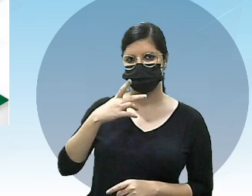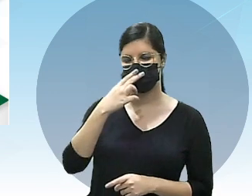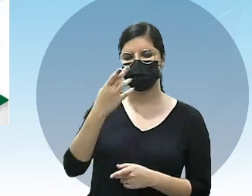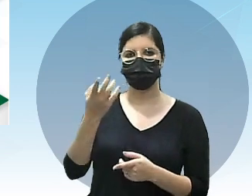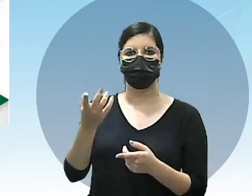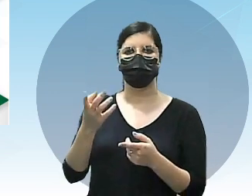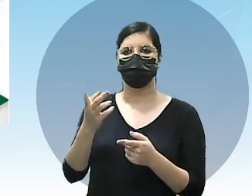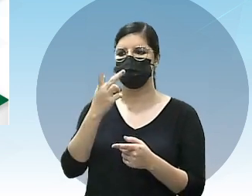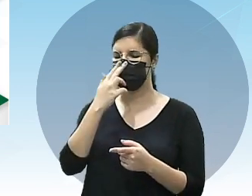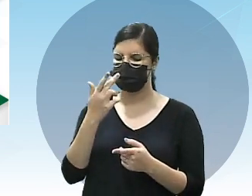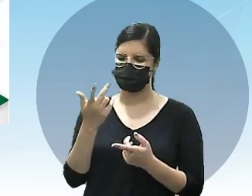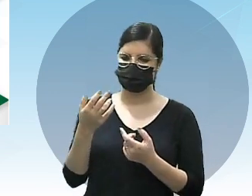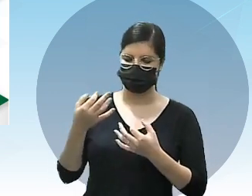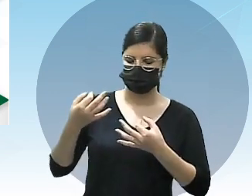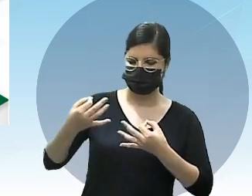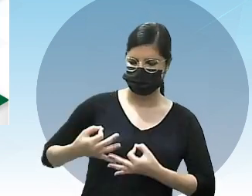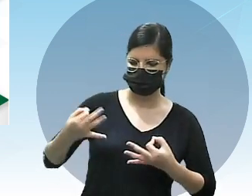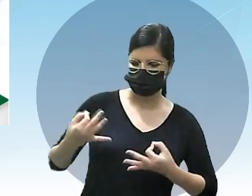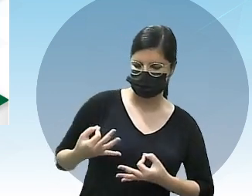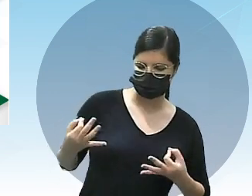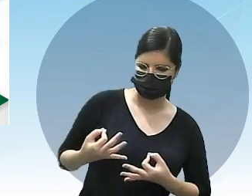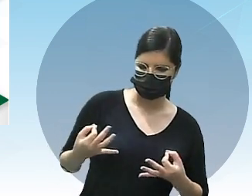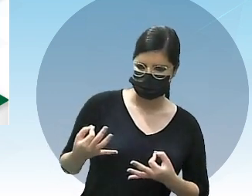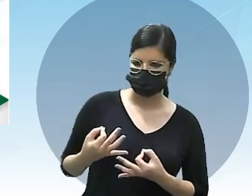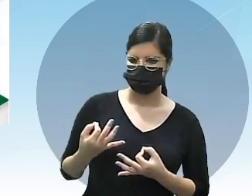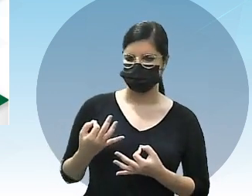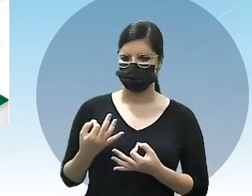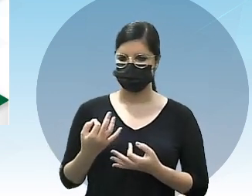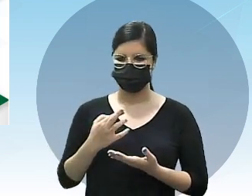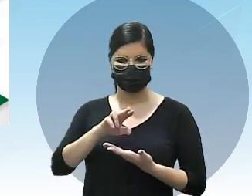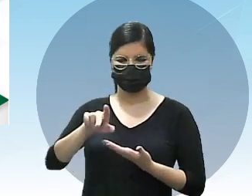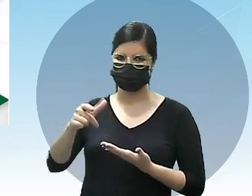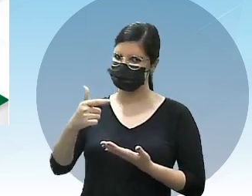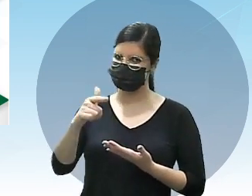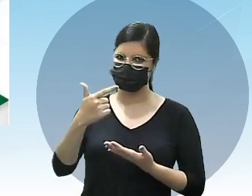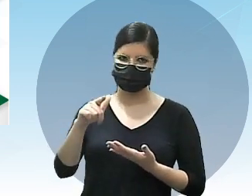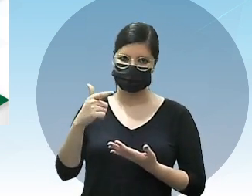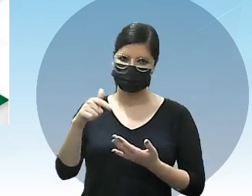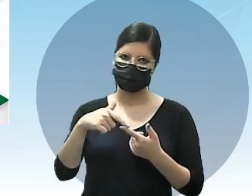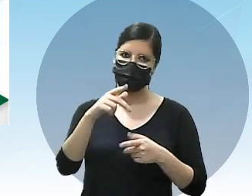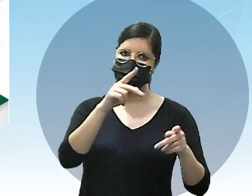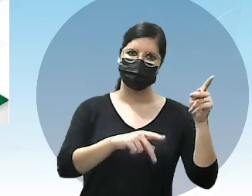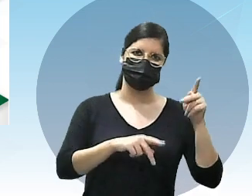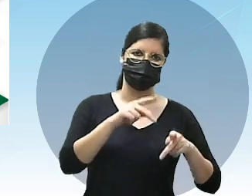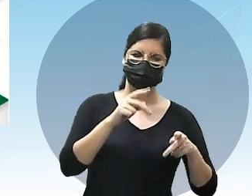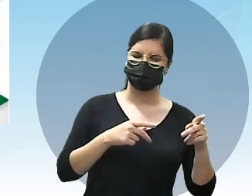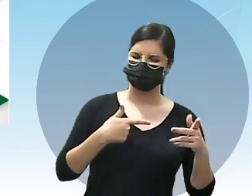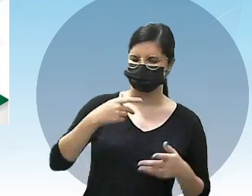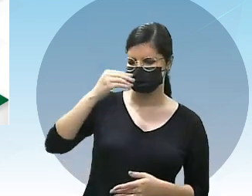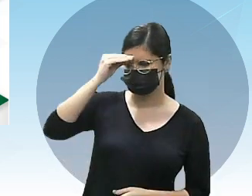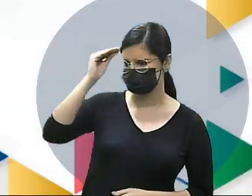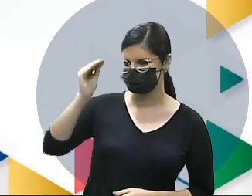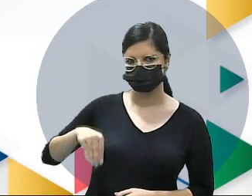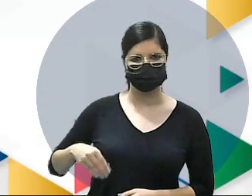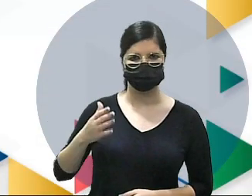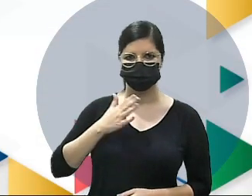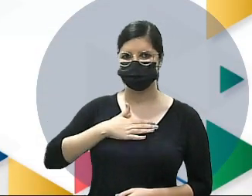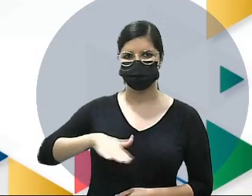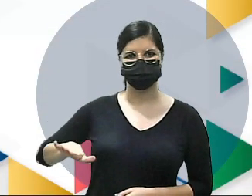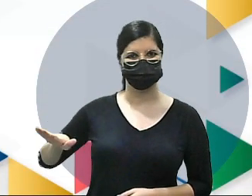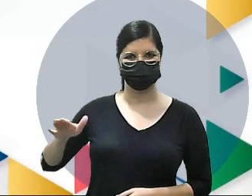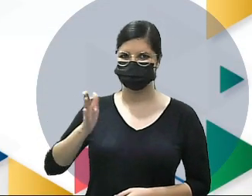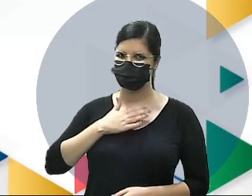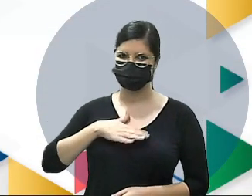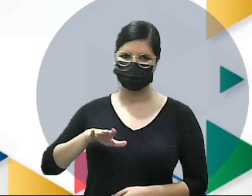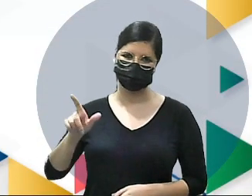ficou era aquela coisa muito emoldurada não tinha muita muita muita variabilidade então a própria população já começou a desgostar